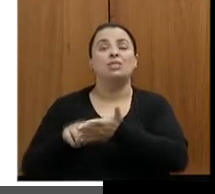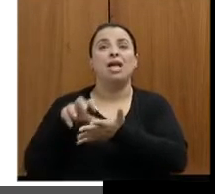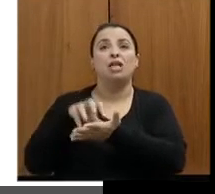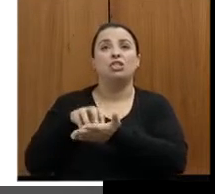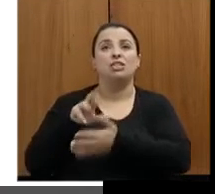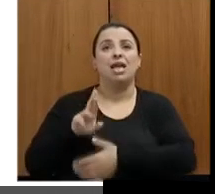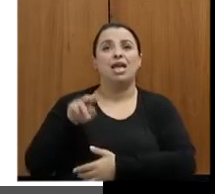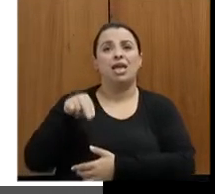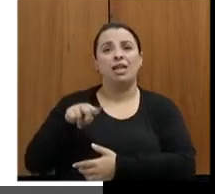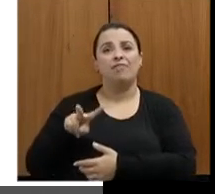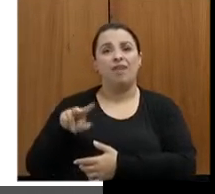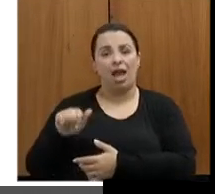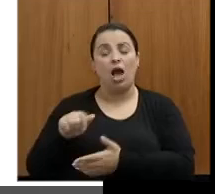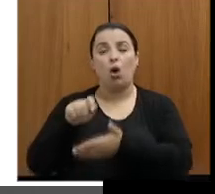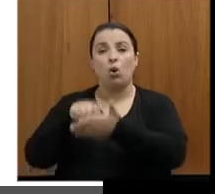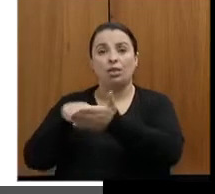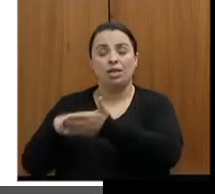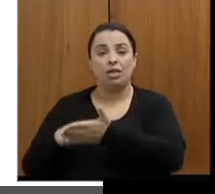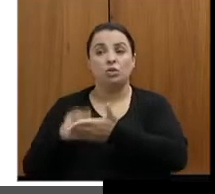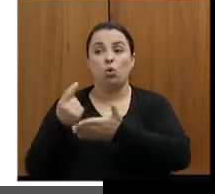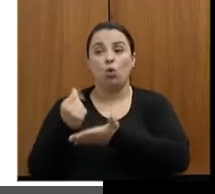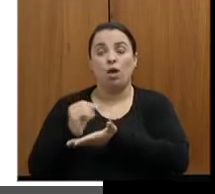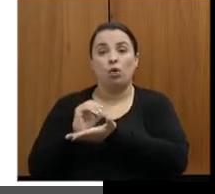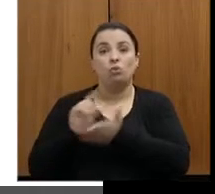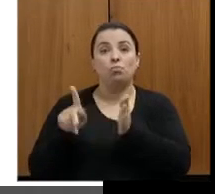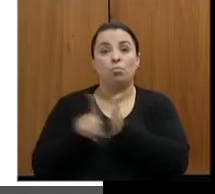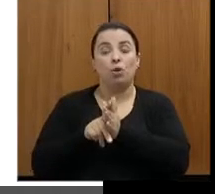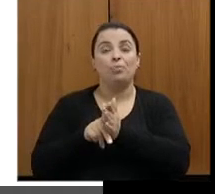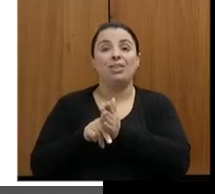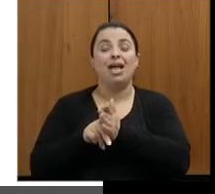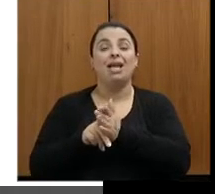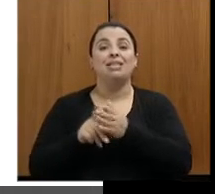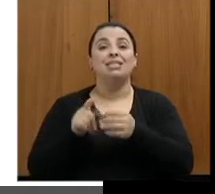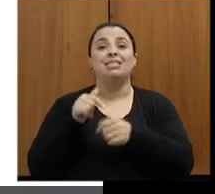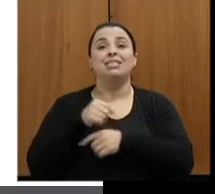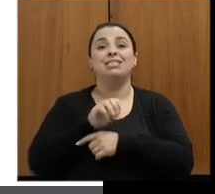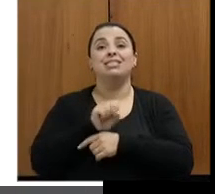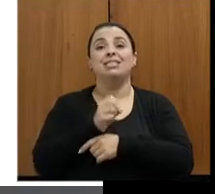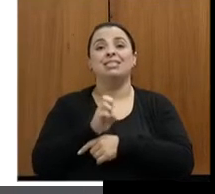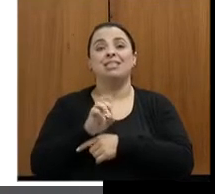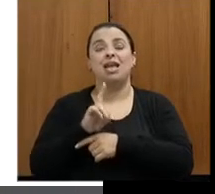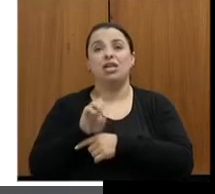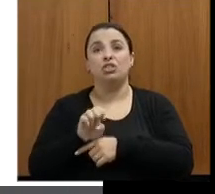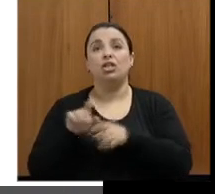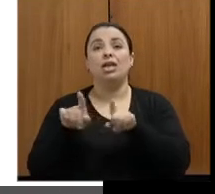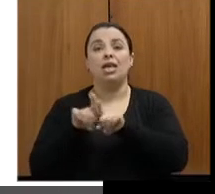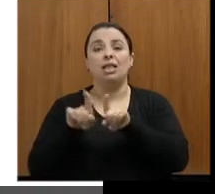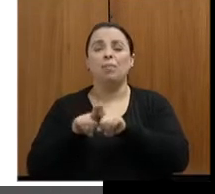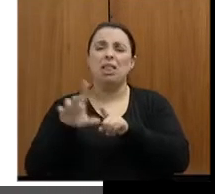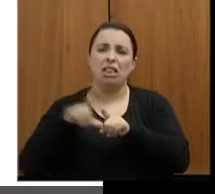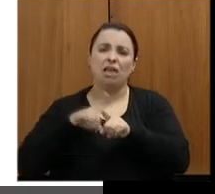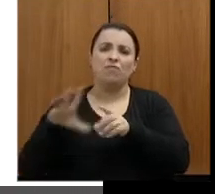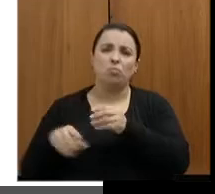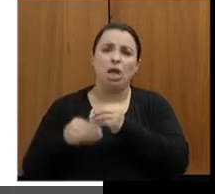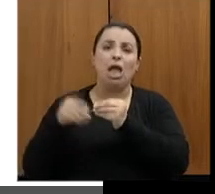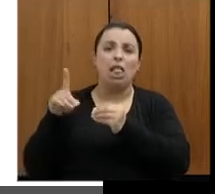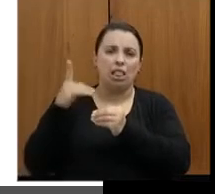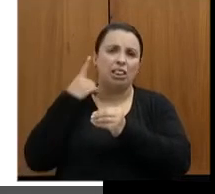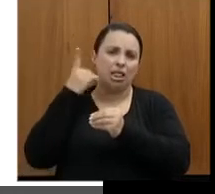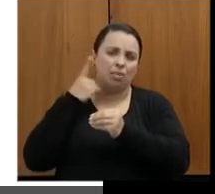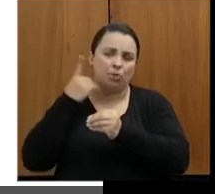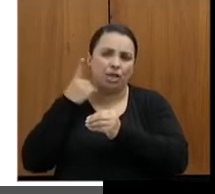as contratações com recursos da sede e também preciso registrar recursos aí da deputada Rosângela Reis, que